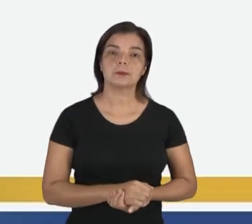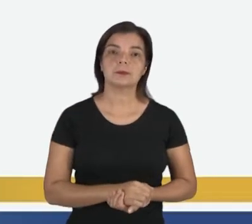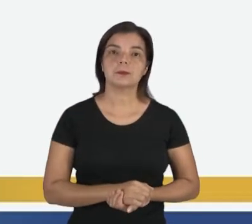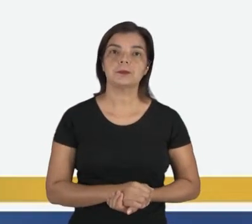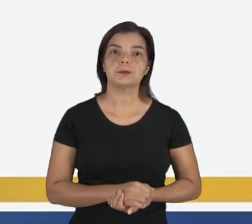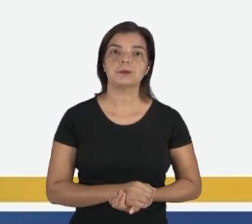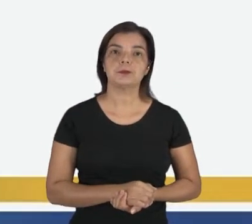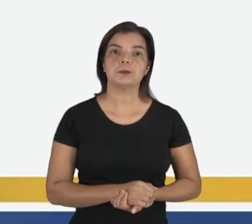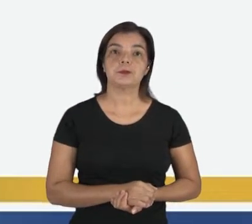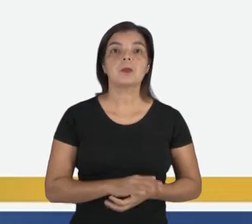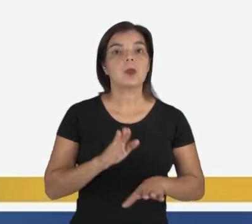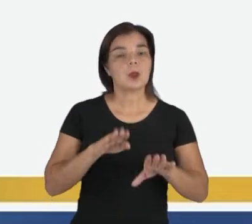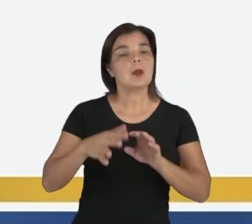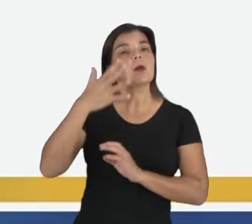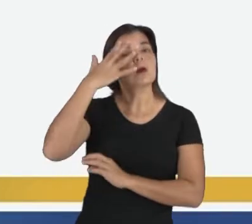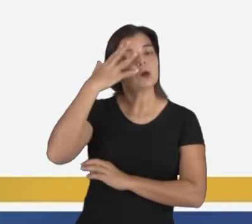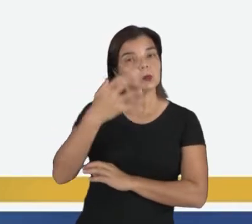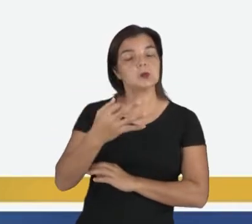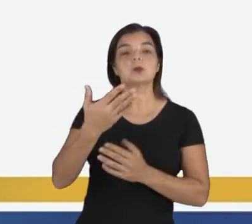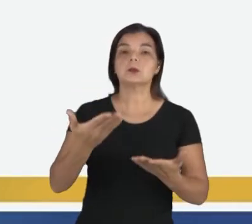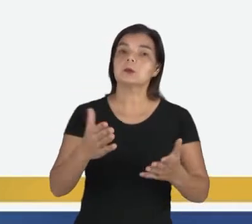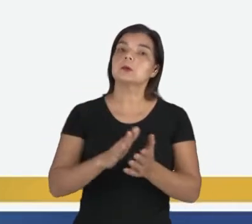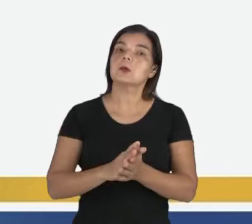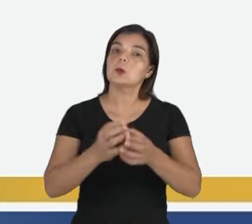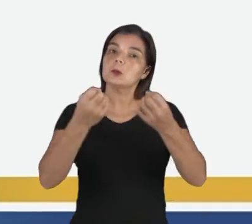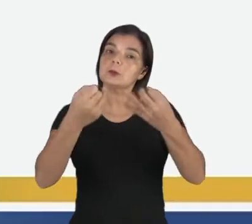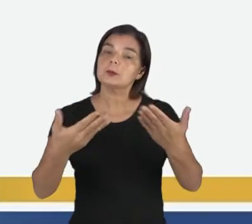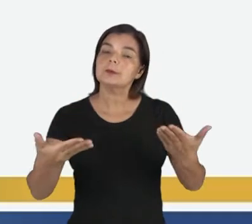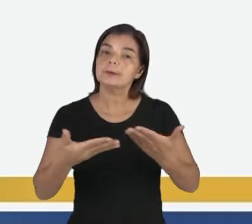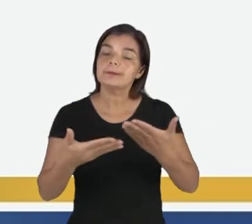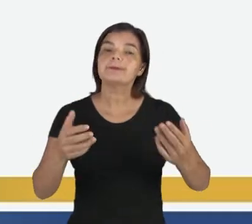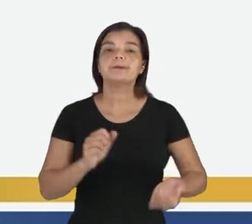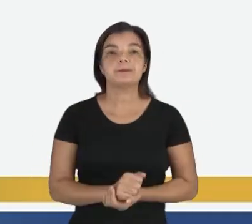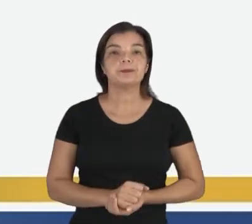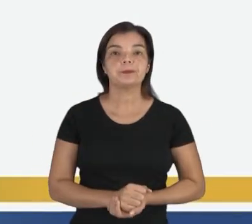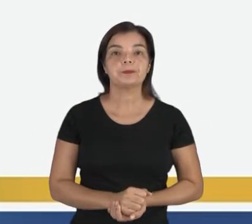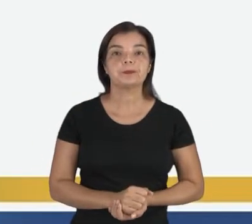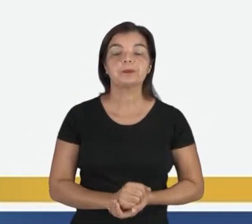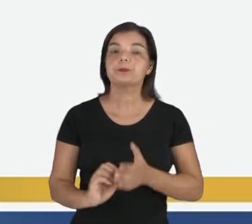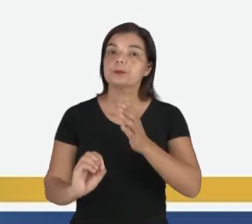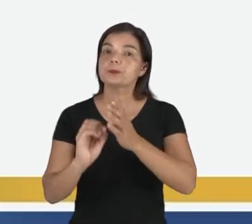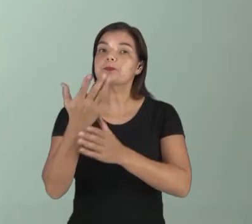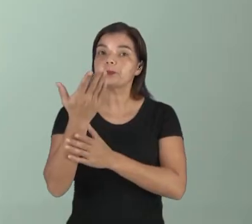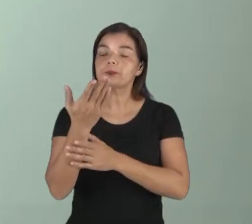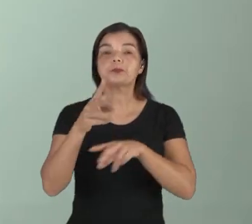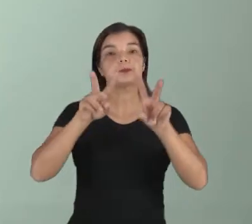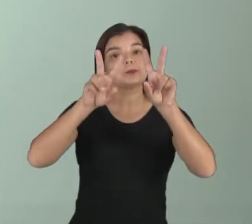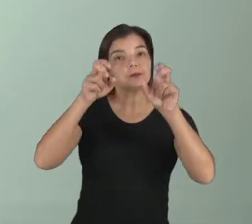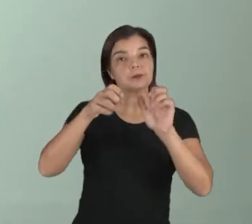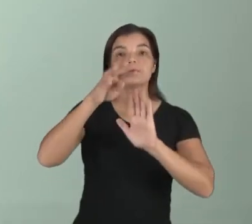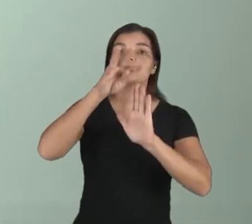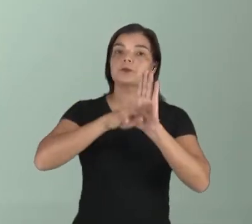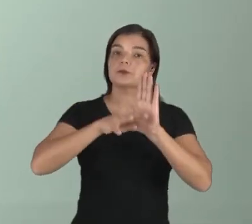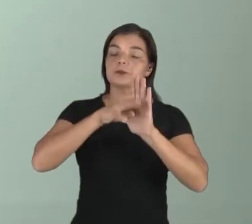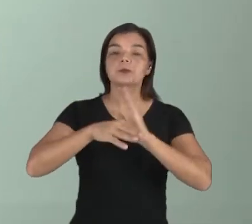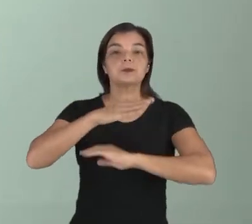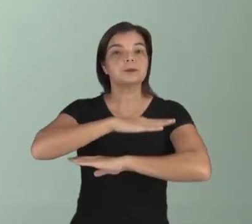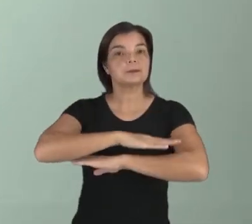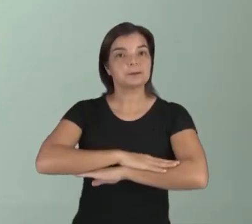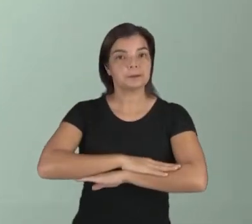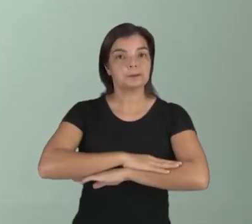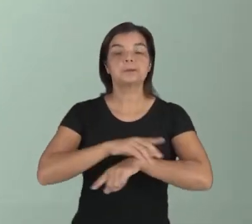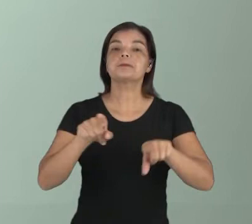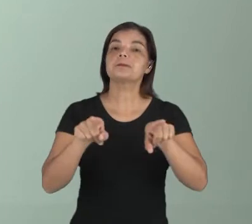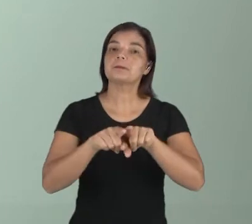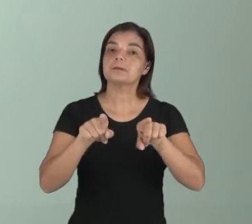ao centro. E é exatamente sobre isso que nós vamos falar. Nós vamos falar sobre fatos e temas em textos jornalísticos.